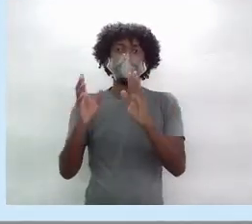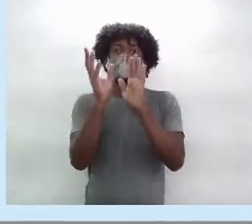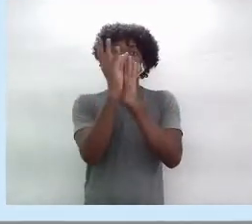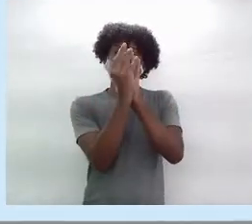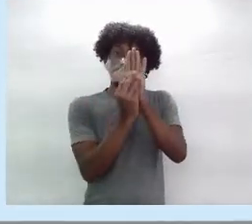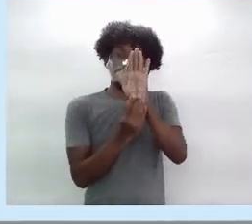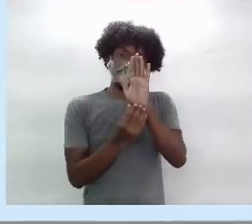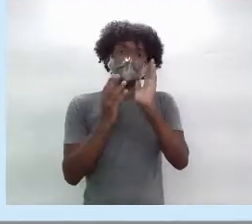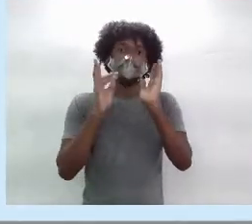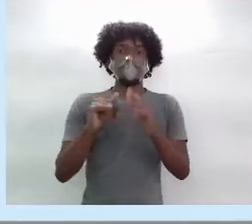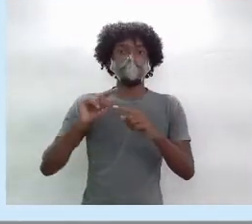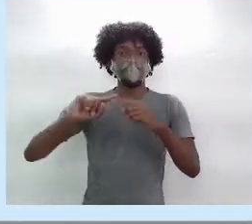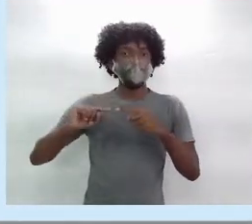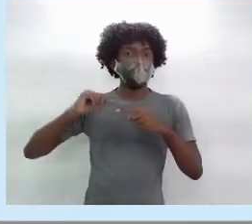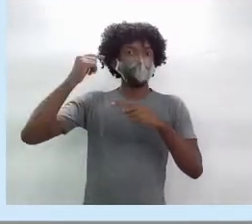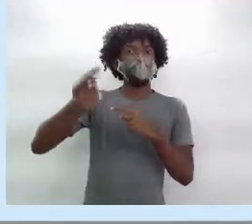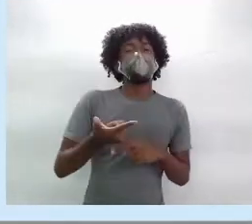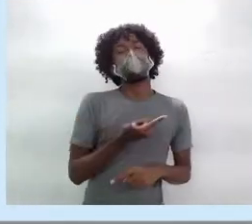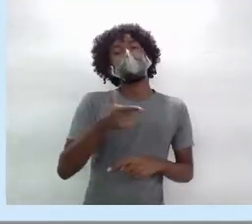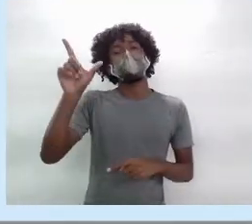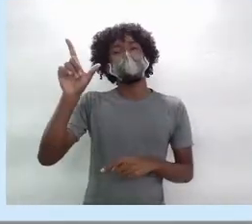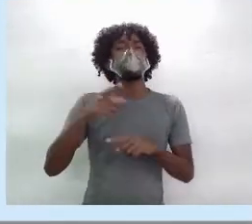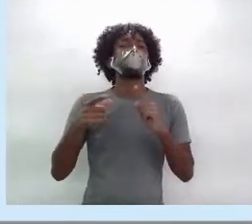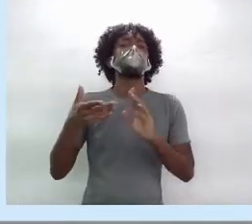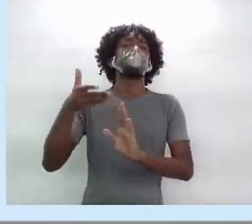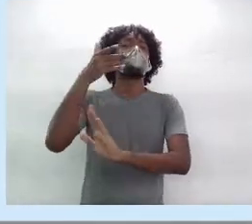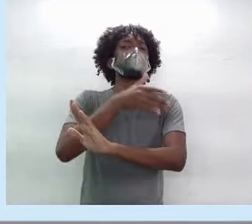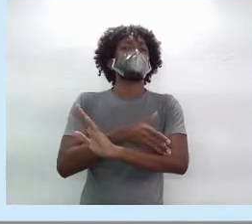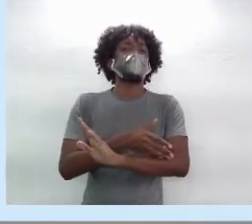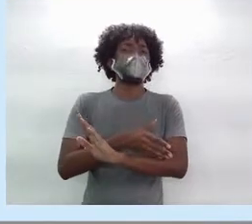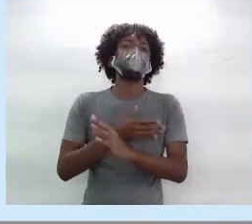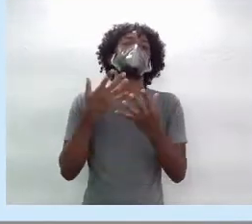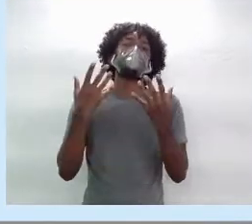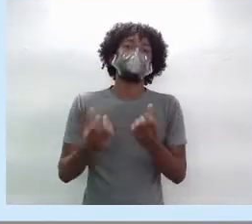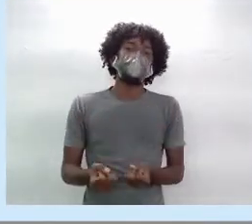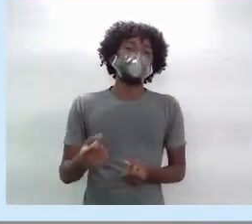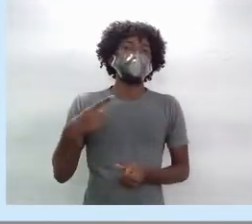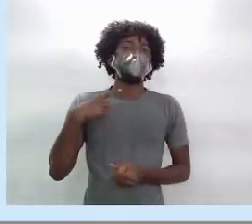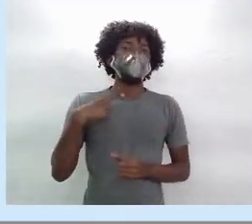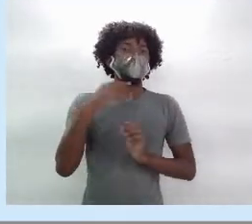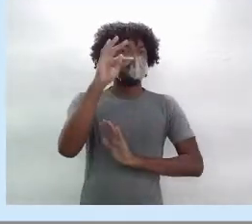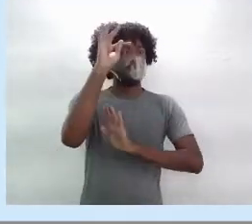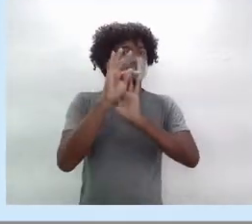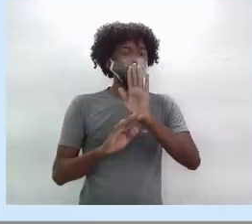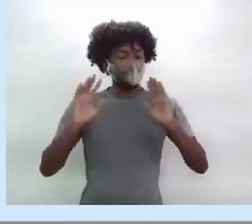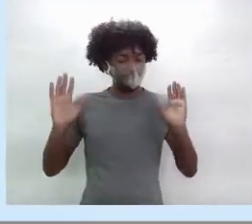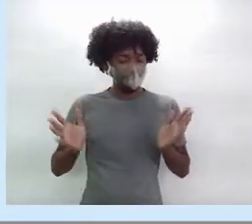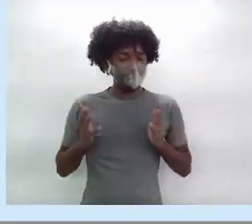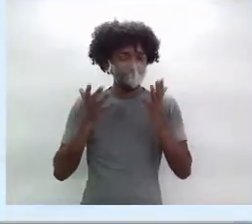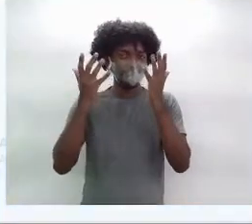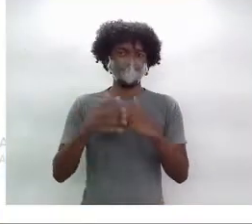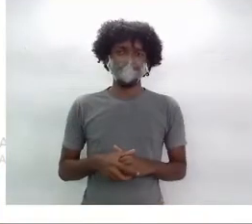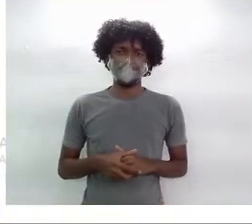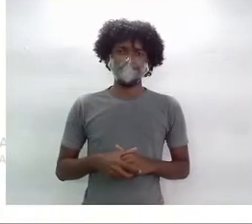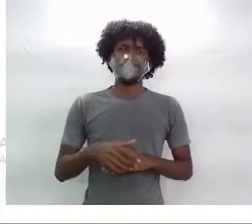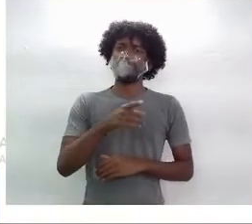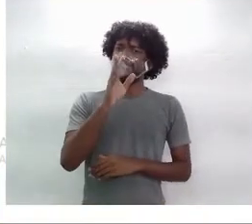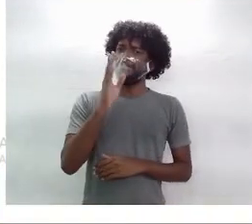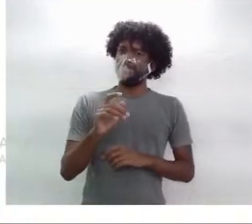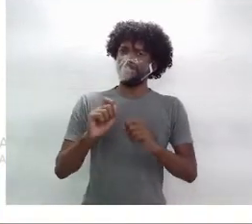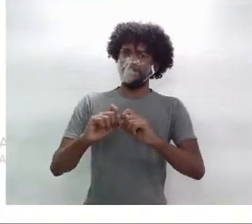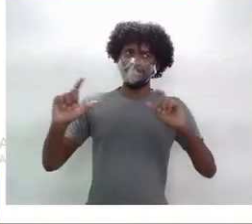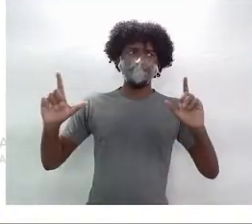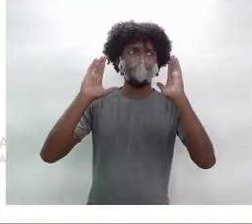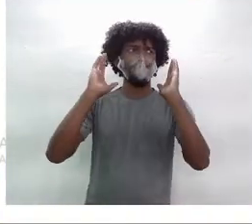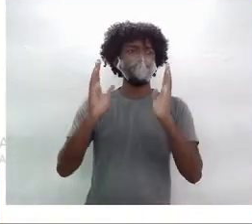e haverá uma outra série. Mas antes de mais nada, vamos para o nosso texto motivador. Como está na tela,